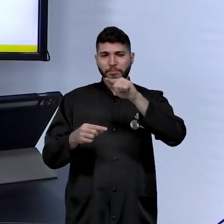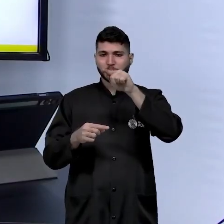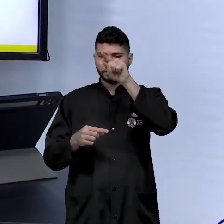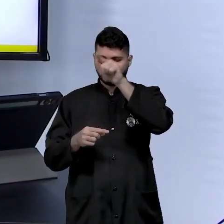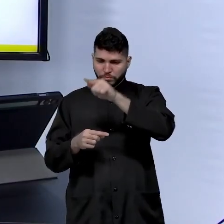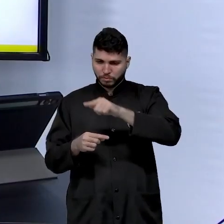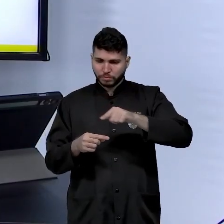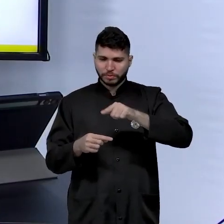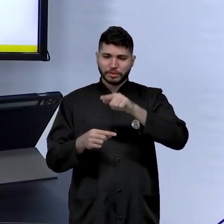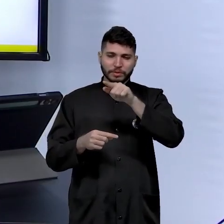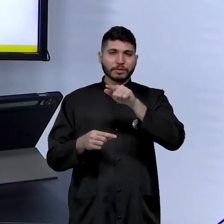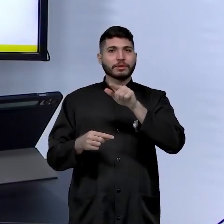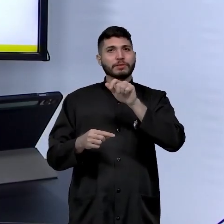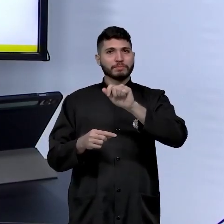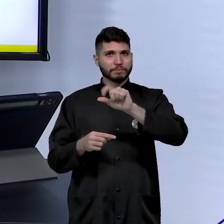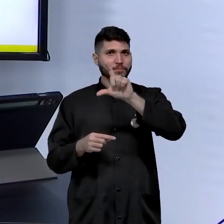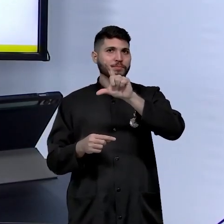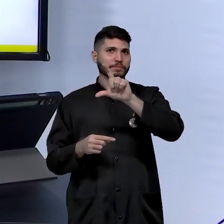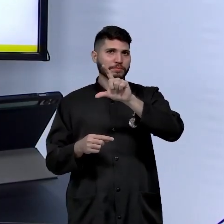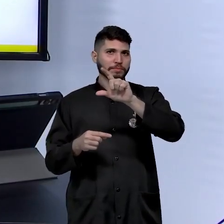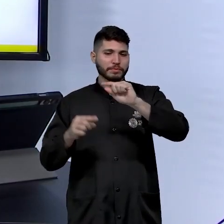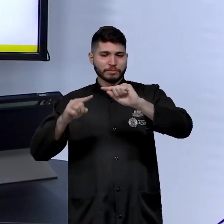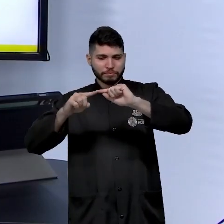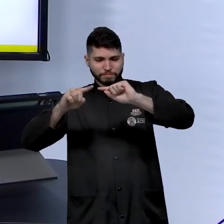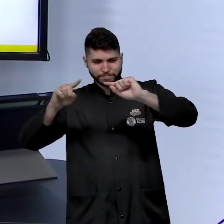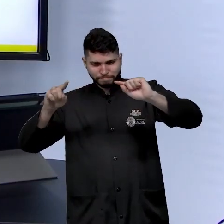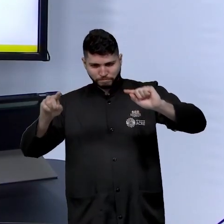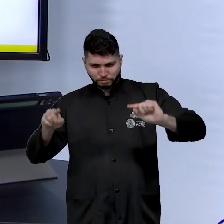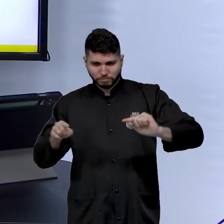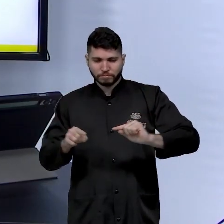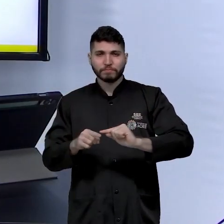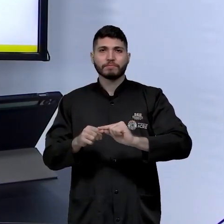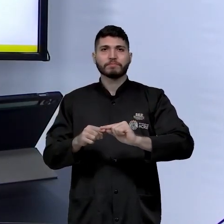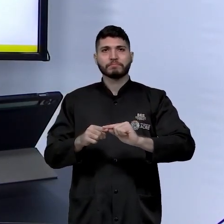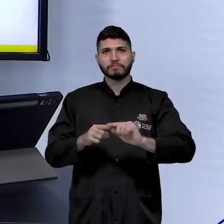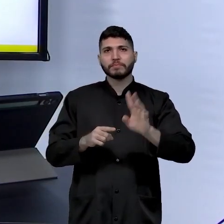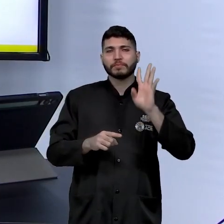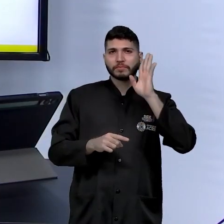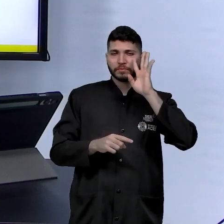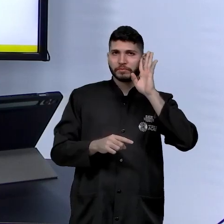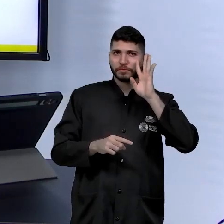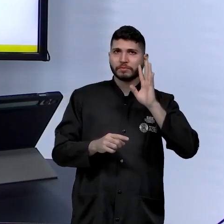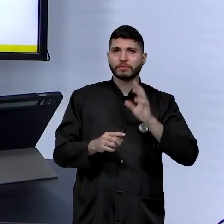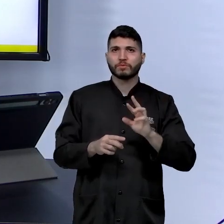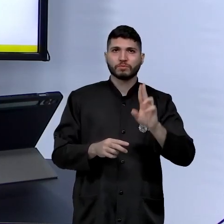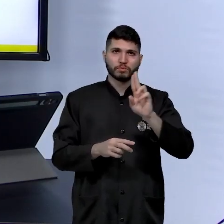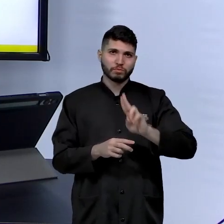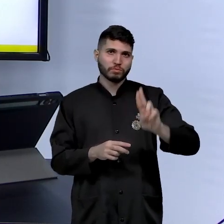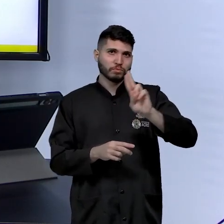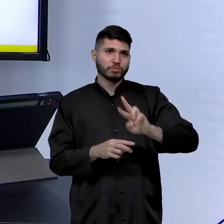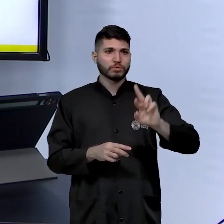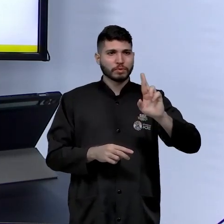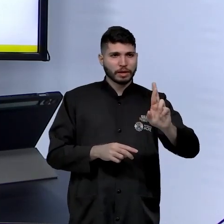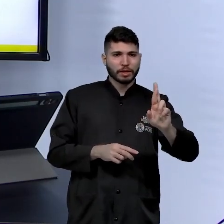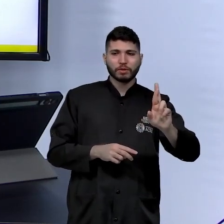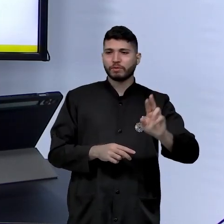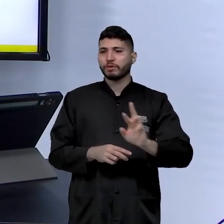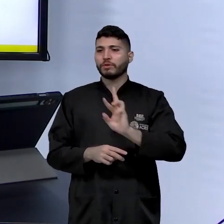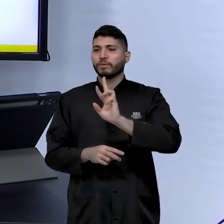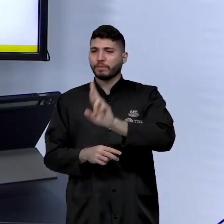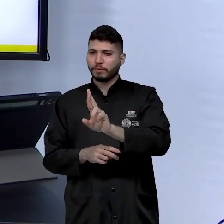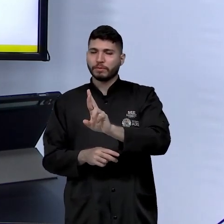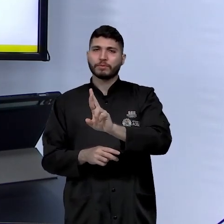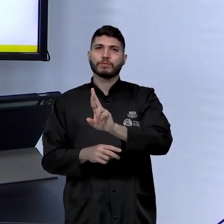compreendido a ideia de calcular a área do setor, e veja que é bem interessante, né? Pega um raio e multiplica pelo outro raio, você